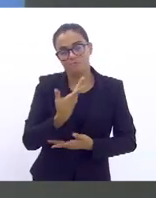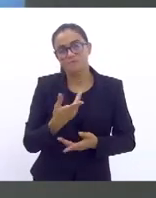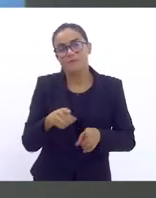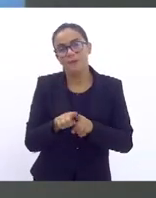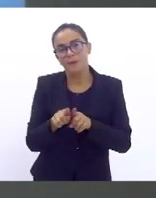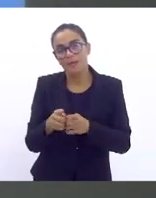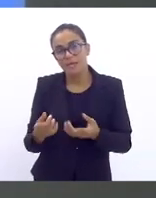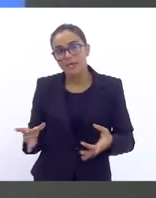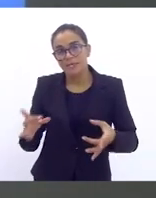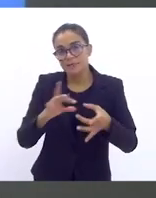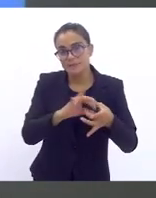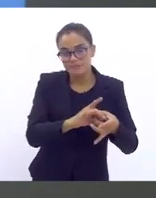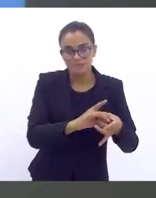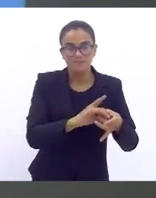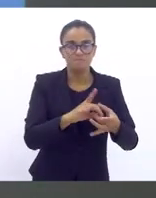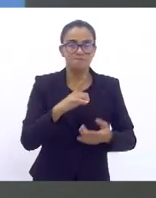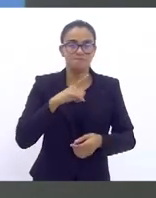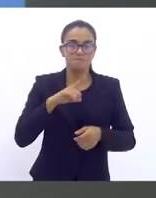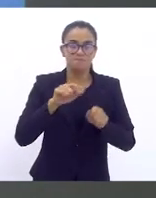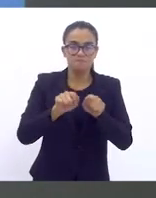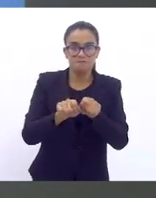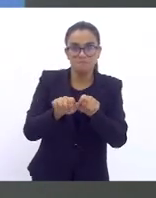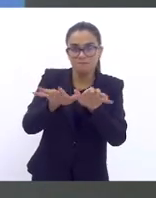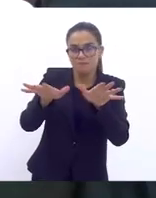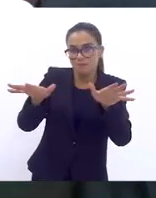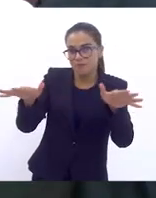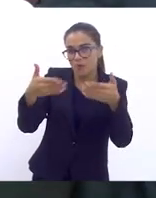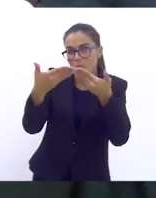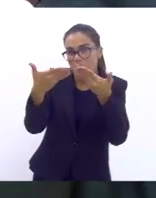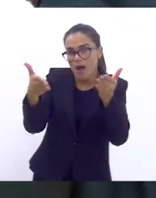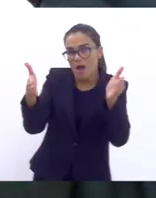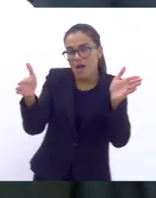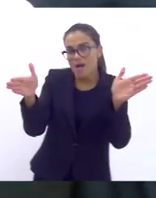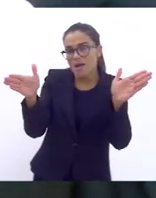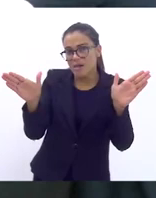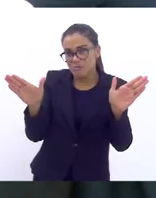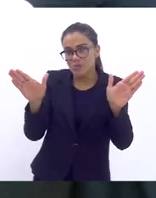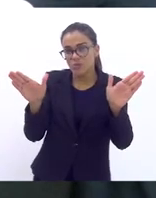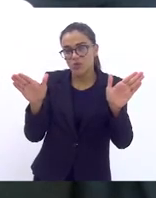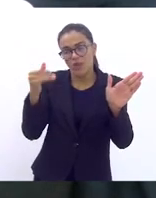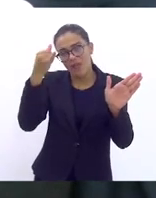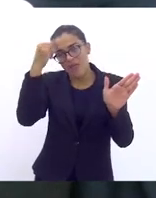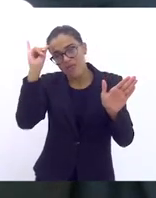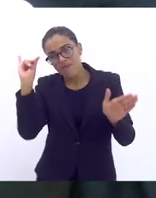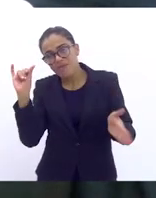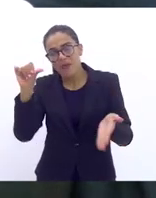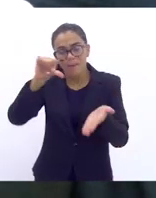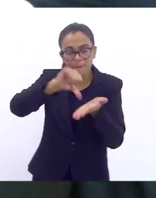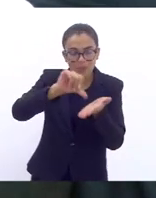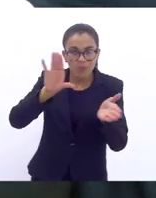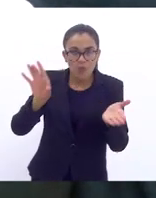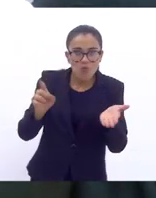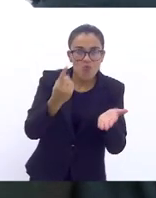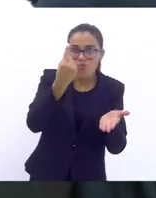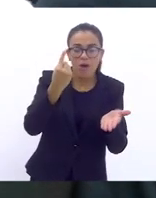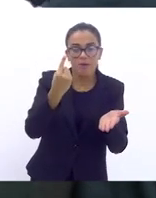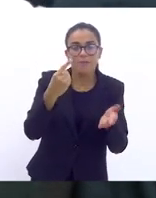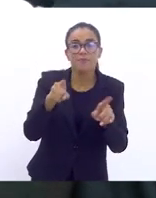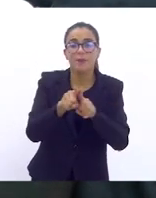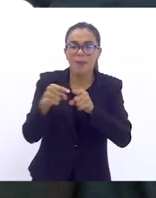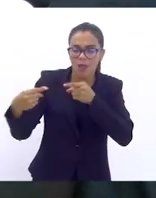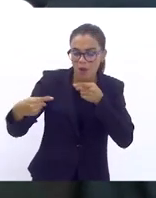integrada de tal forma que a gente tem uma amplitude maior e não concentração em apenas poucos segmentos a vontade